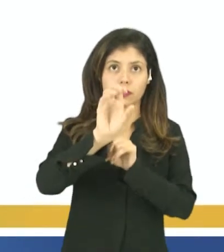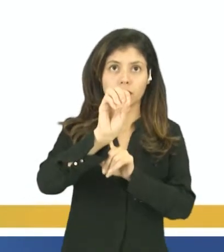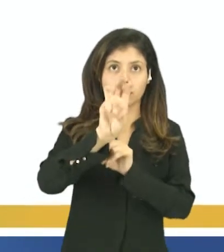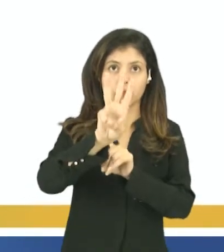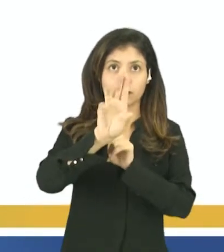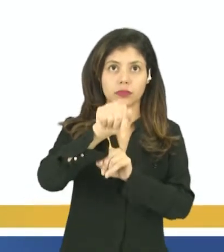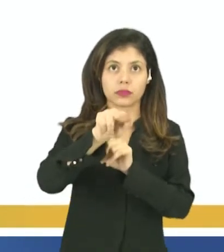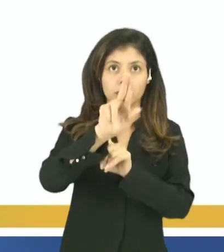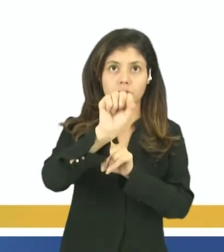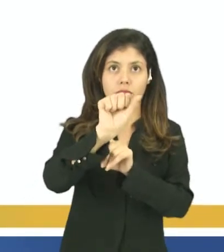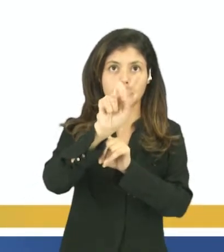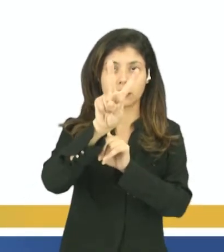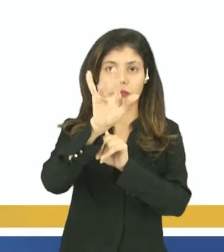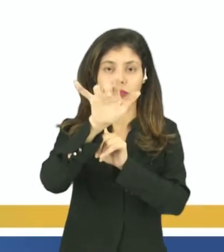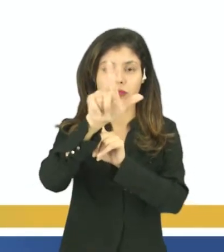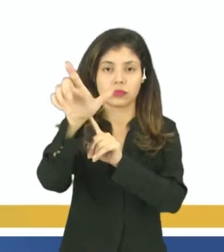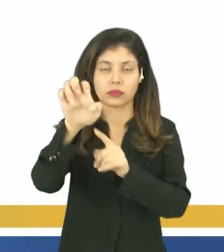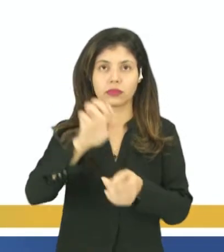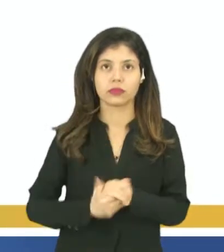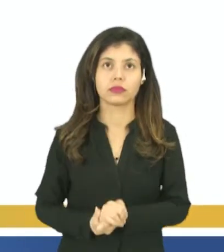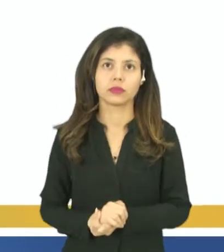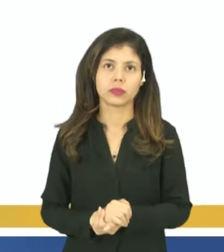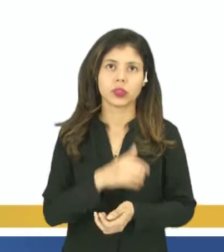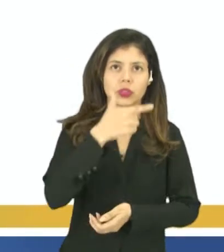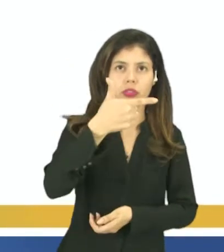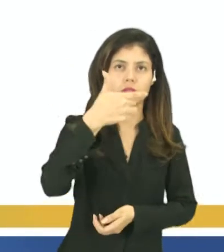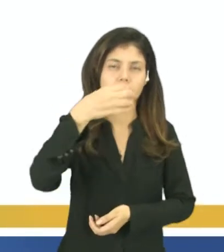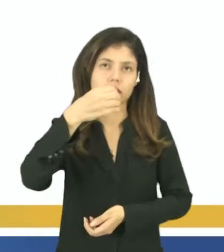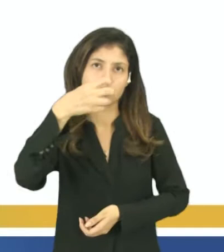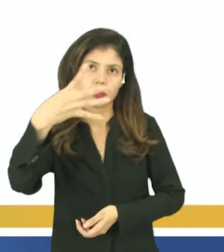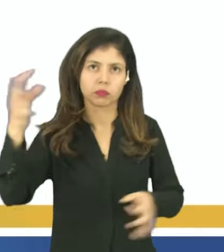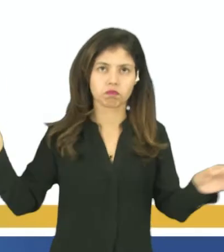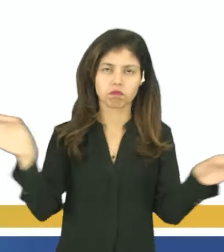pontos críticos da fronteira. Em 2014 foram interceptados